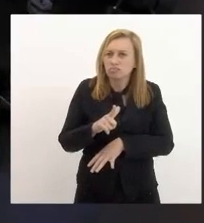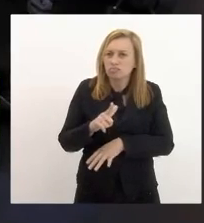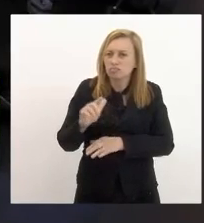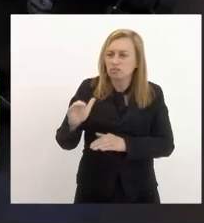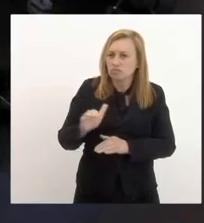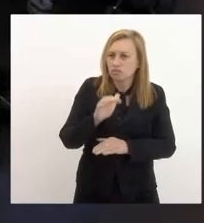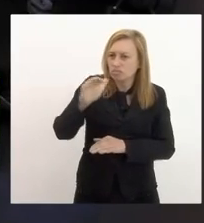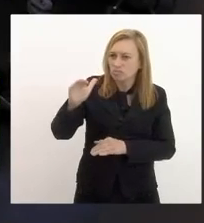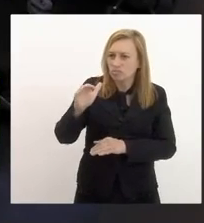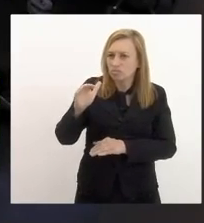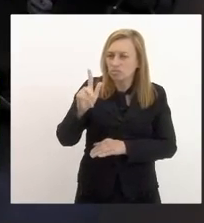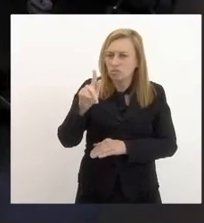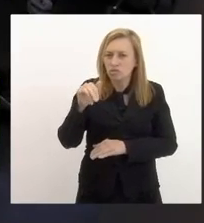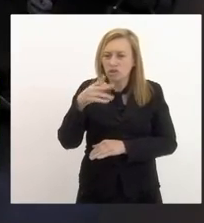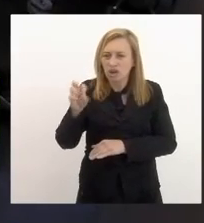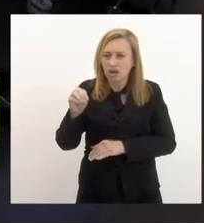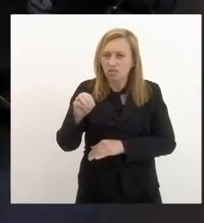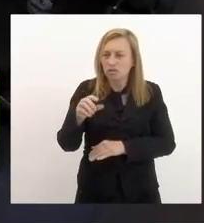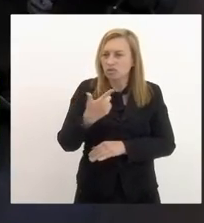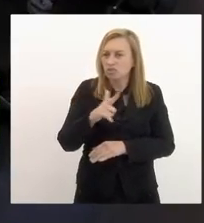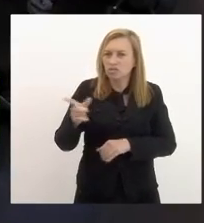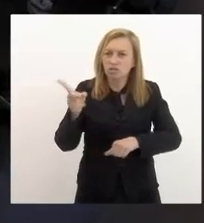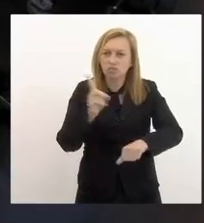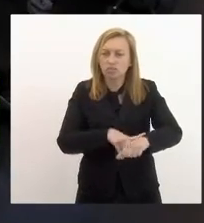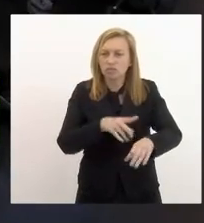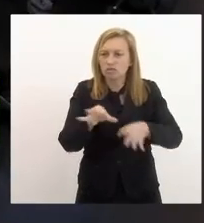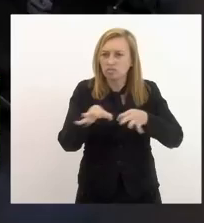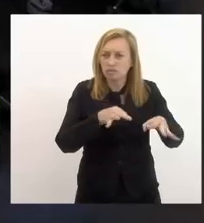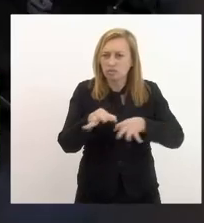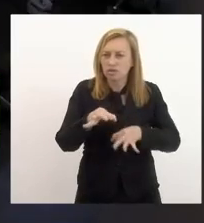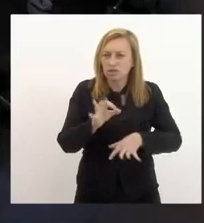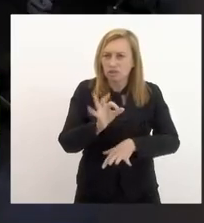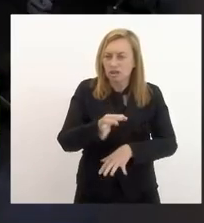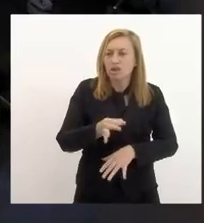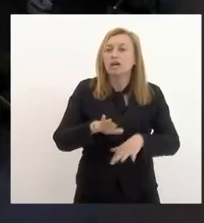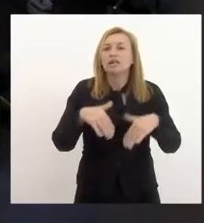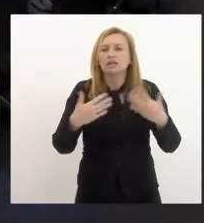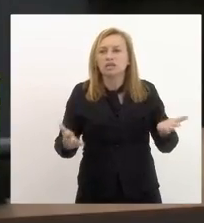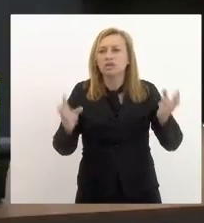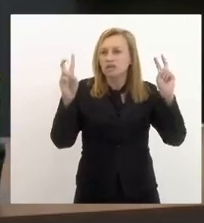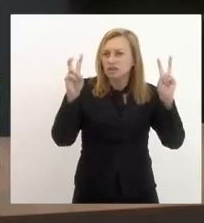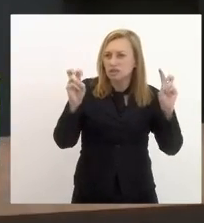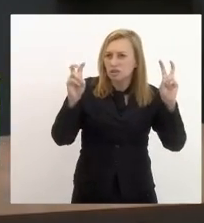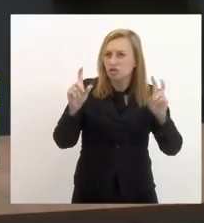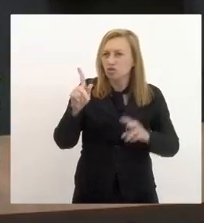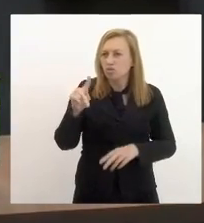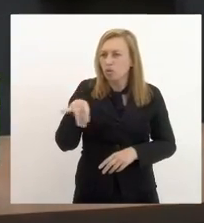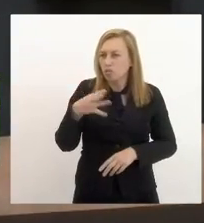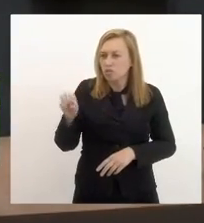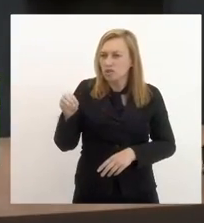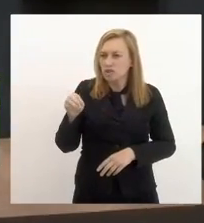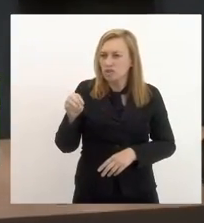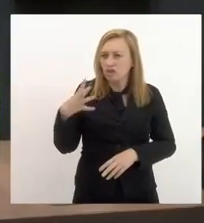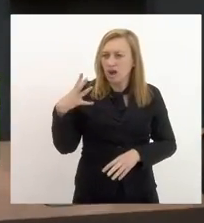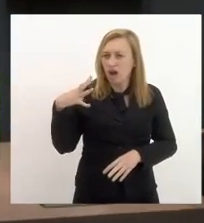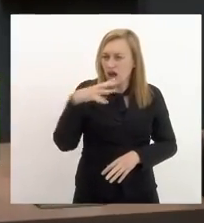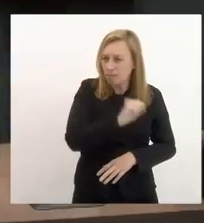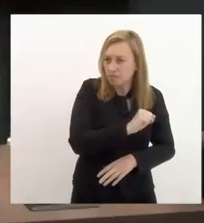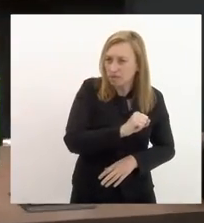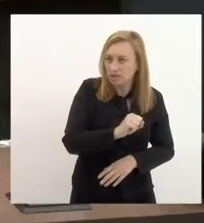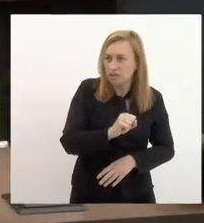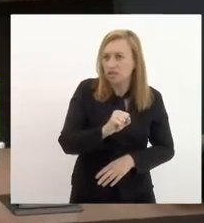nosso cargo né porque nós não temos um plano de carreira efetivamente Então essa questão de uma promoção automática